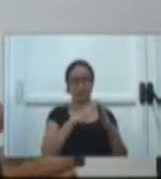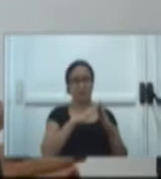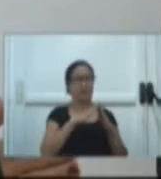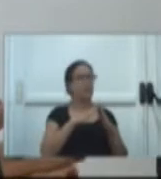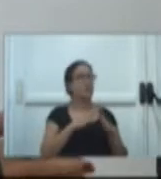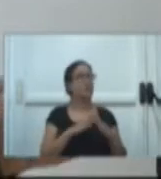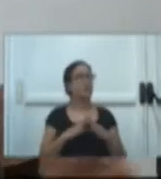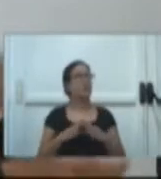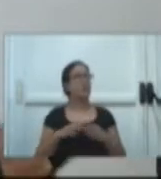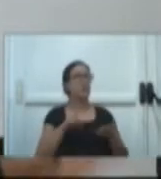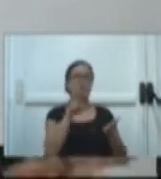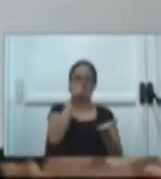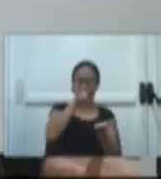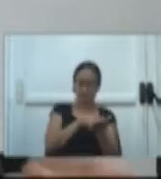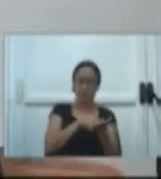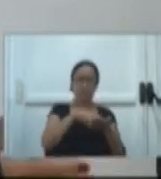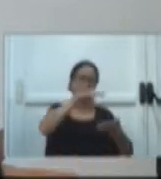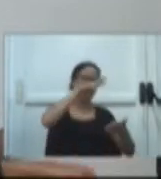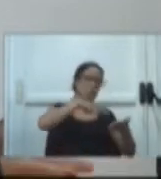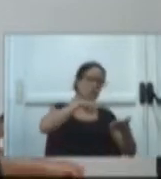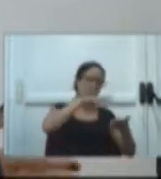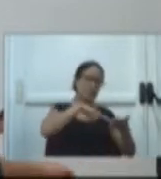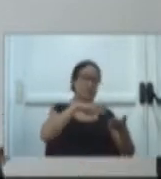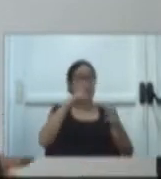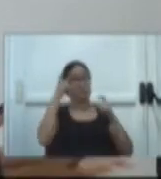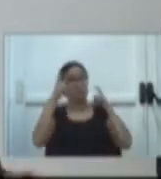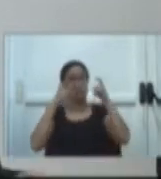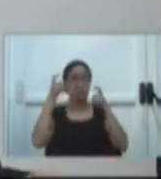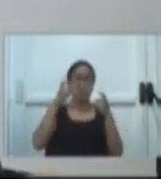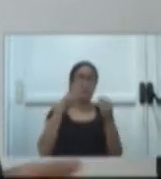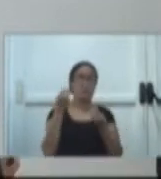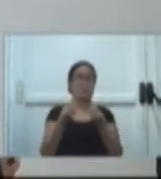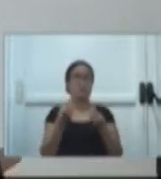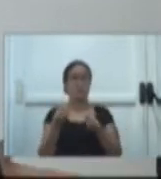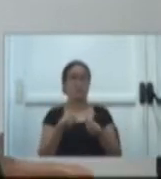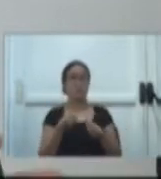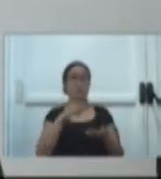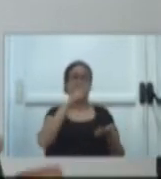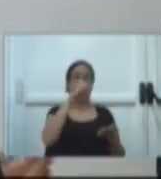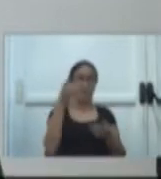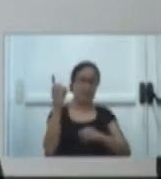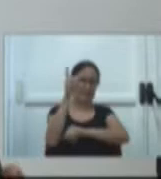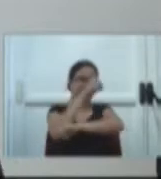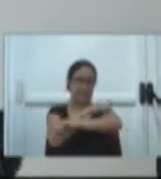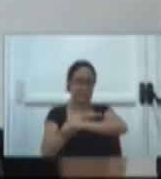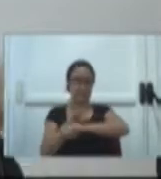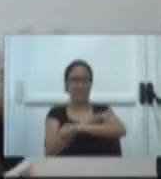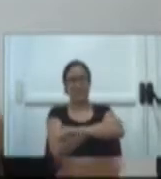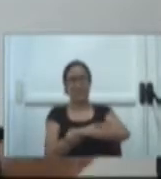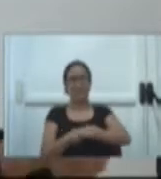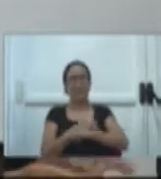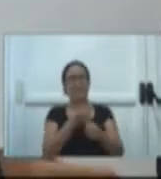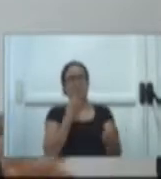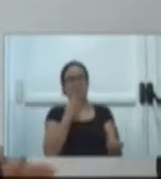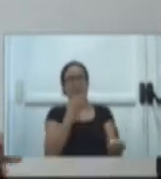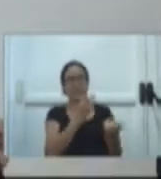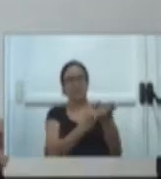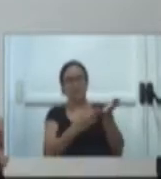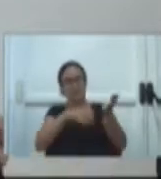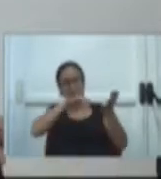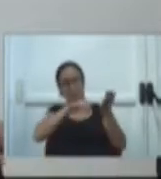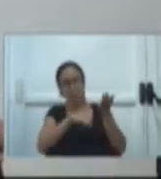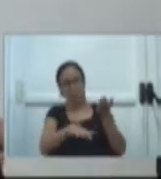dengue, e preocupado realmente com essa parte de dengue hemorrágica, que a gente já não sabe mais como está